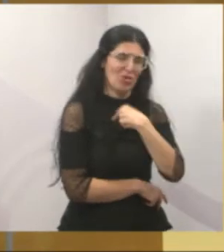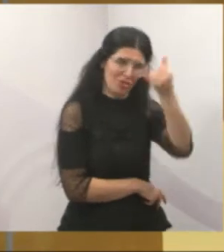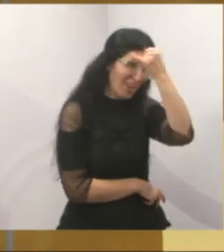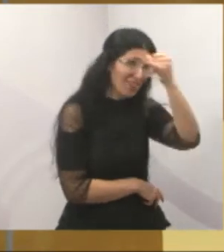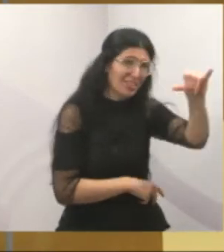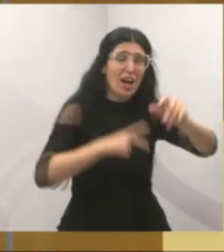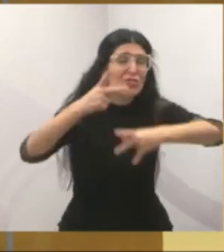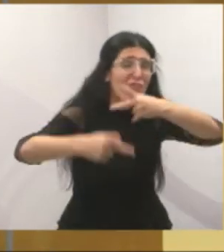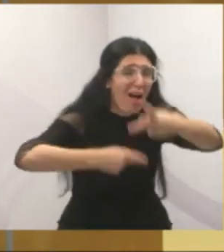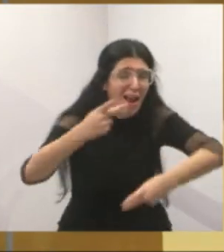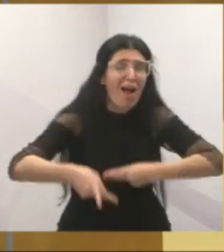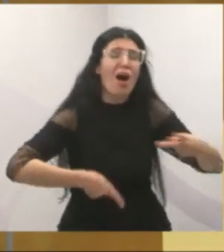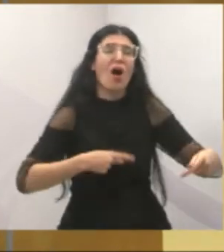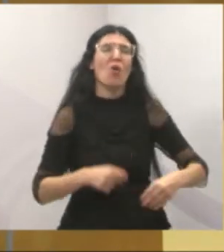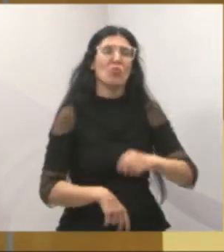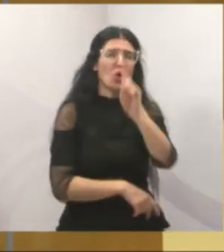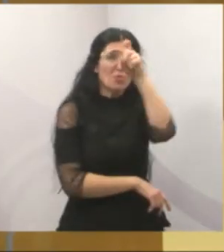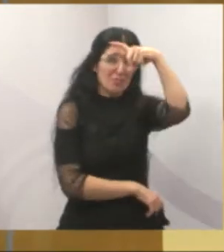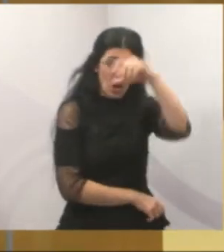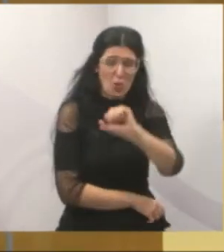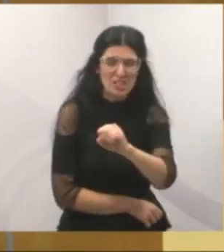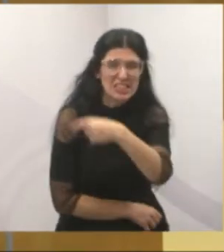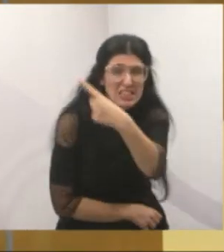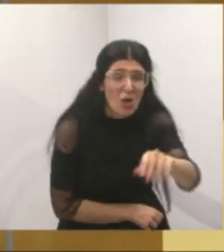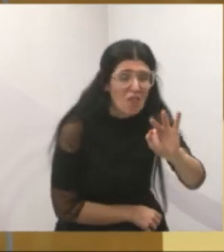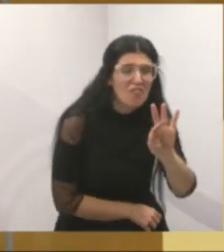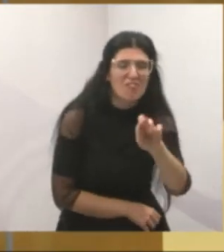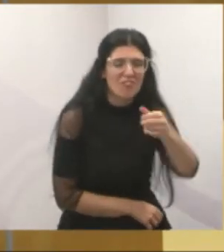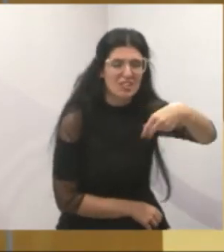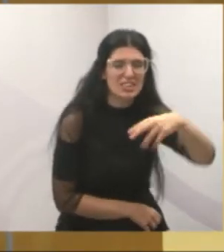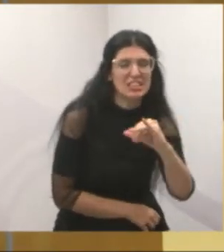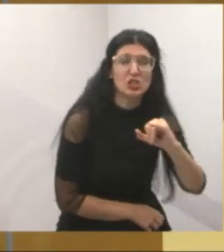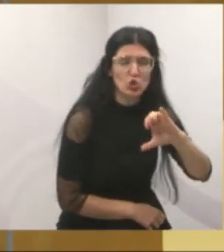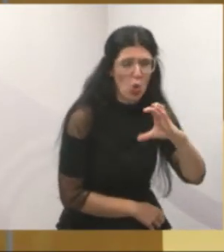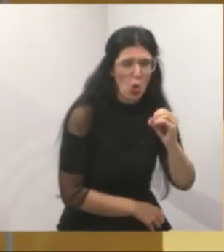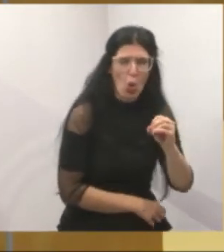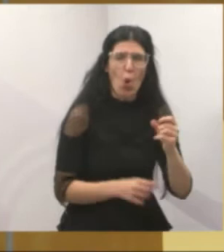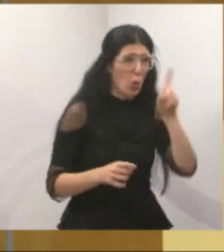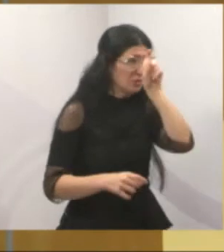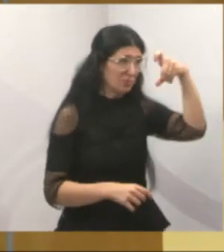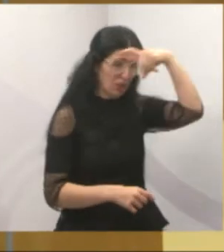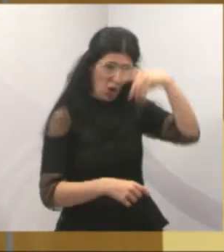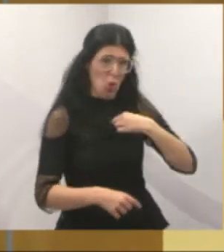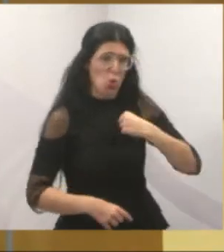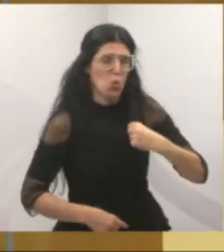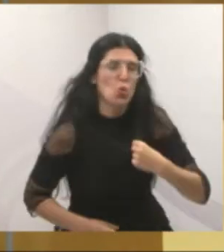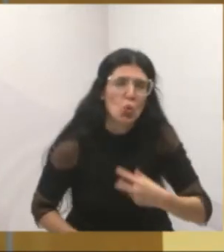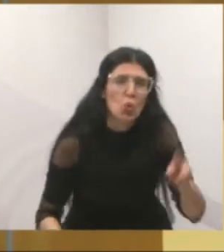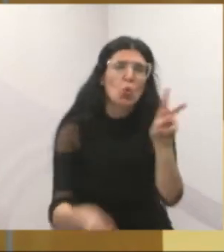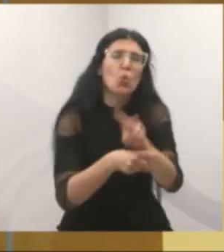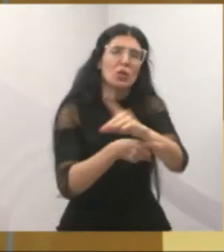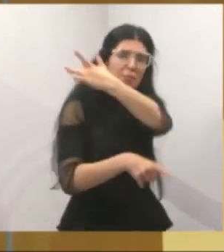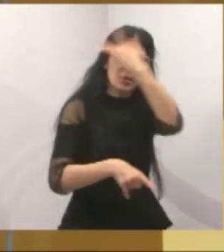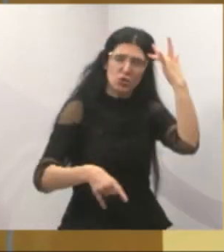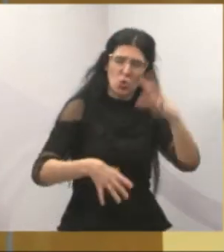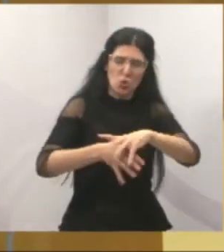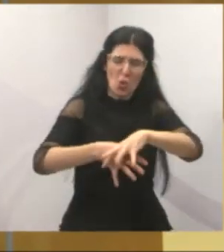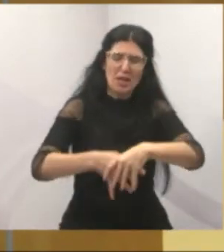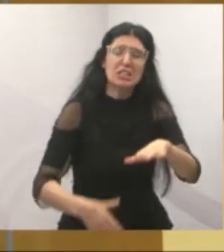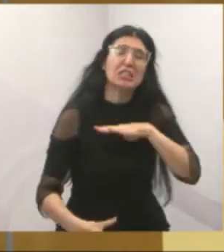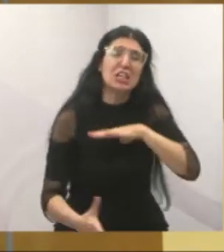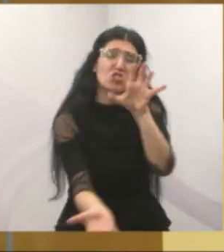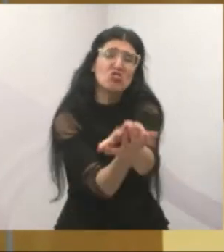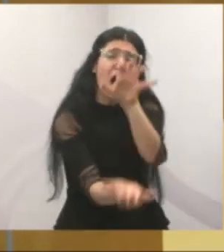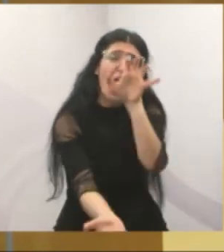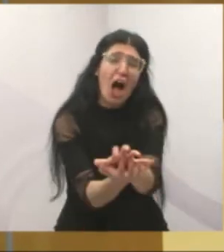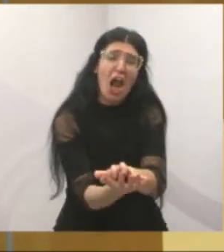São Francisco, que é um hospital que nasceu da caridade, um hospital que cuida de doentes de Jacareí e de várias regiões